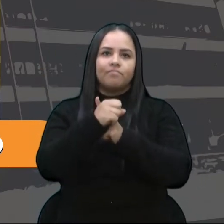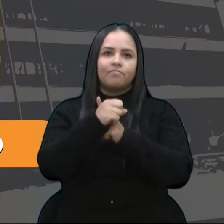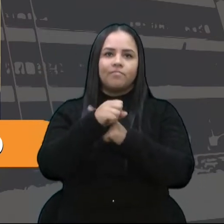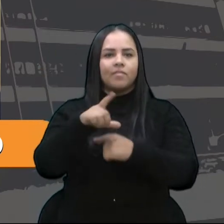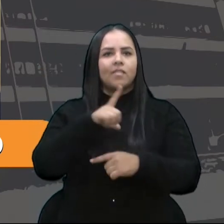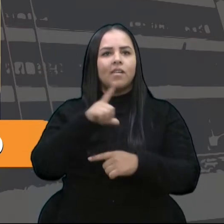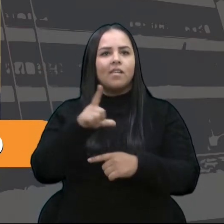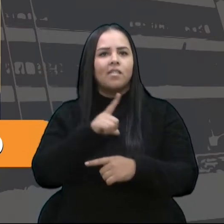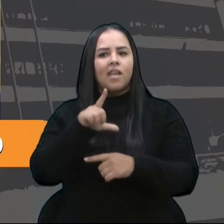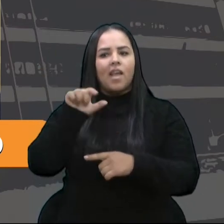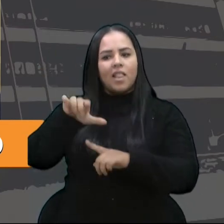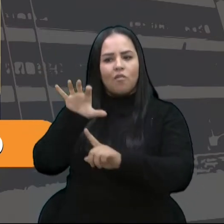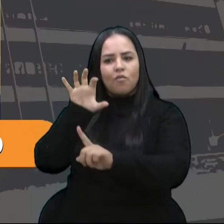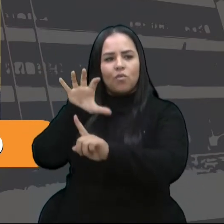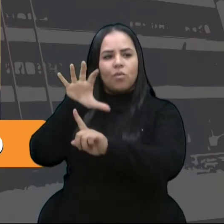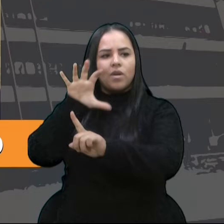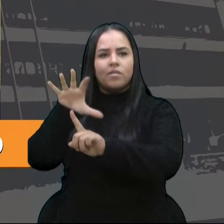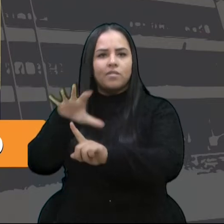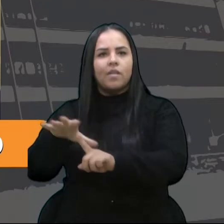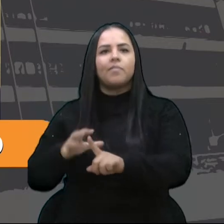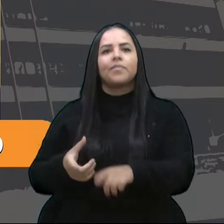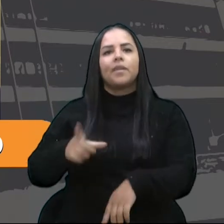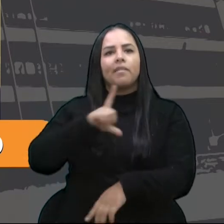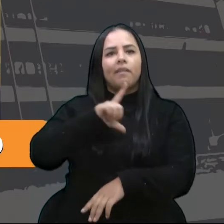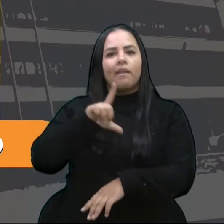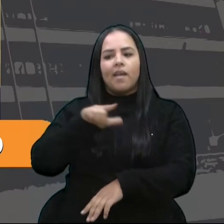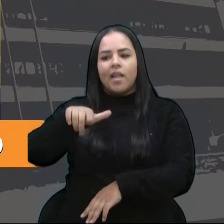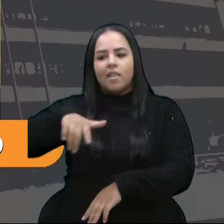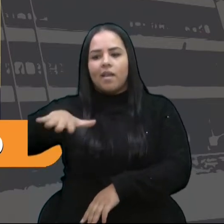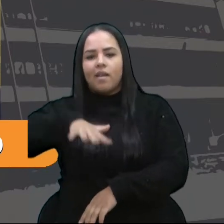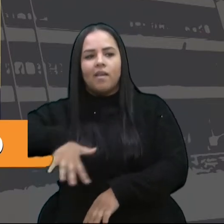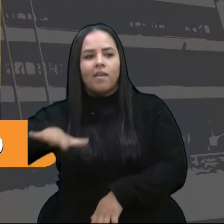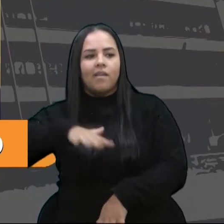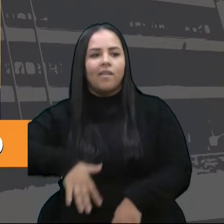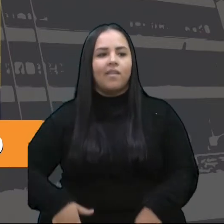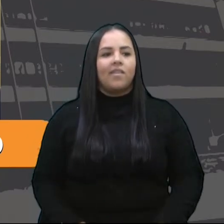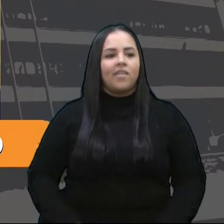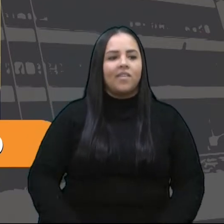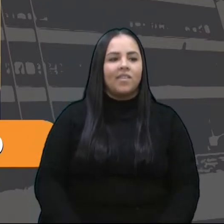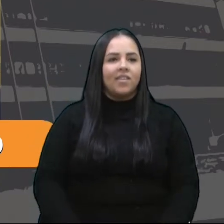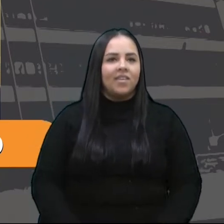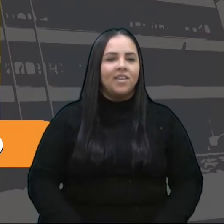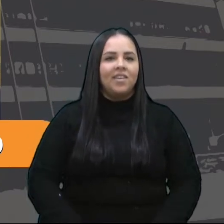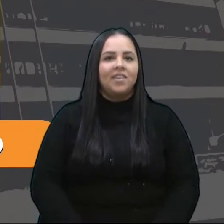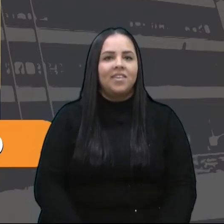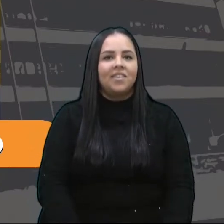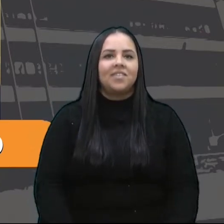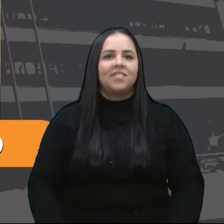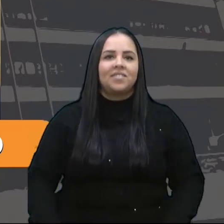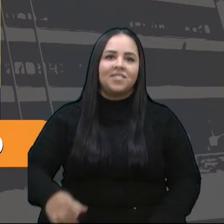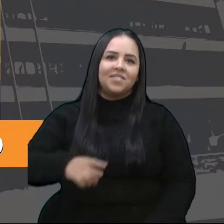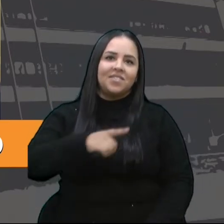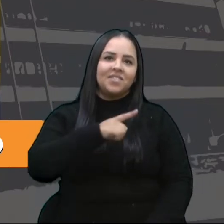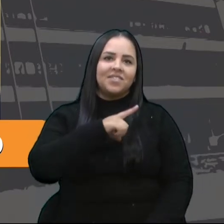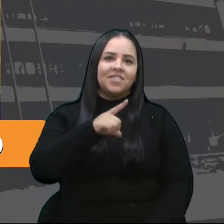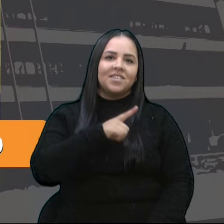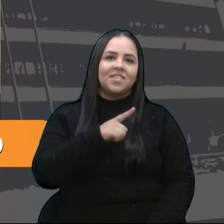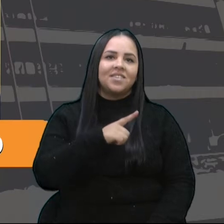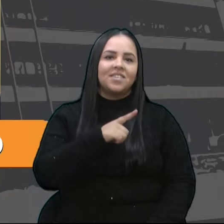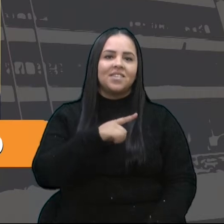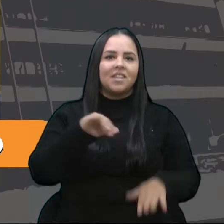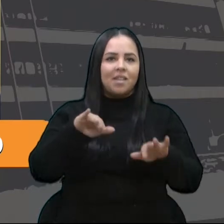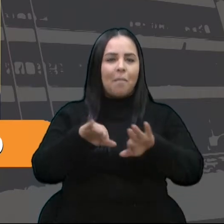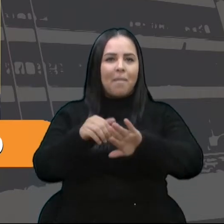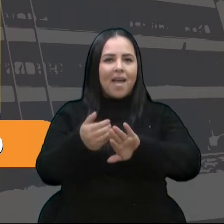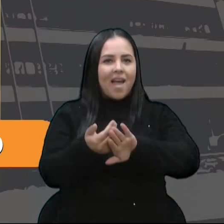pressões exercidas, elas vêm de todos os lados, e cabe ao profissional e cabe aos veículos conseguir separar essas